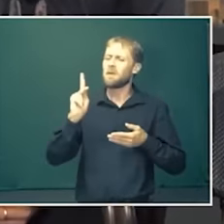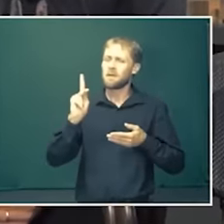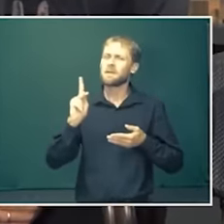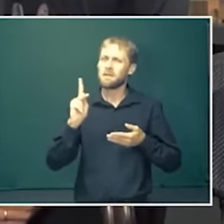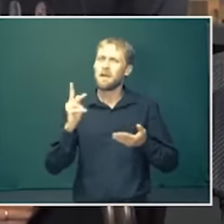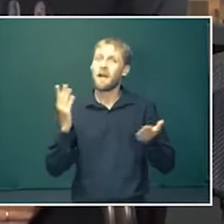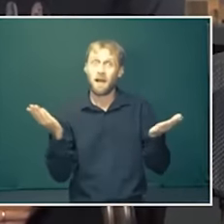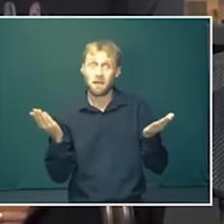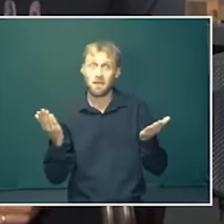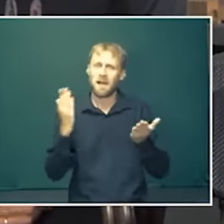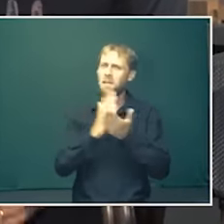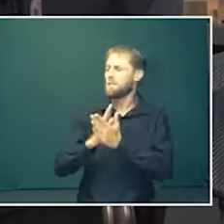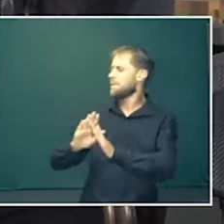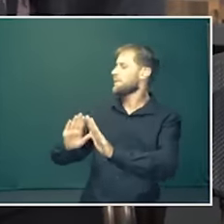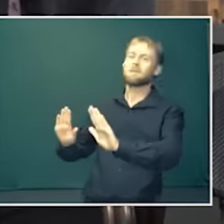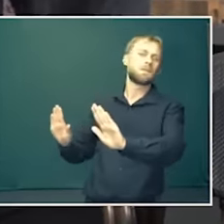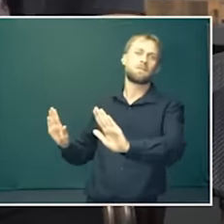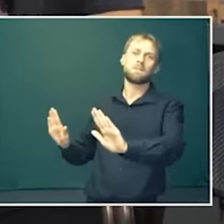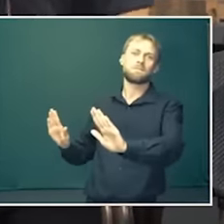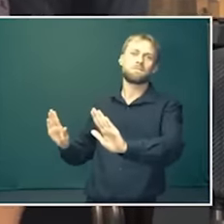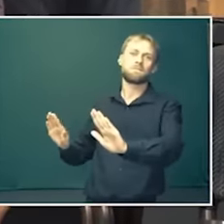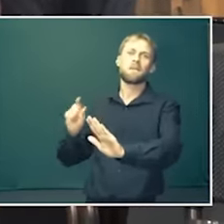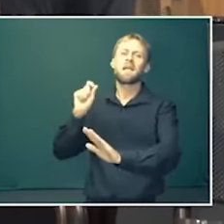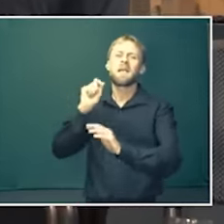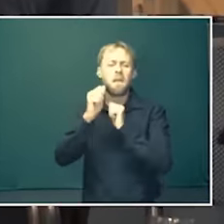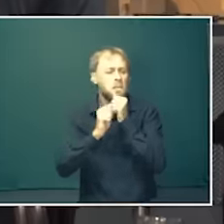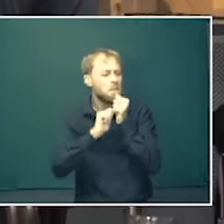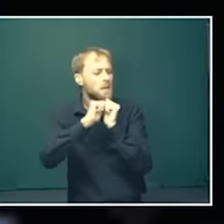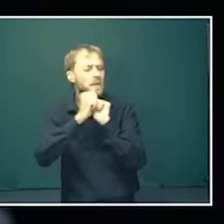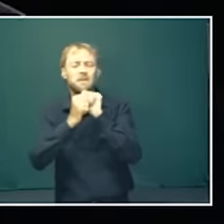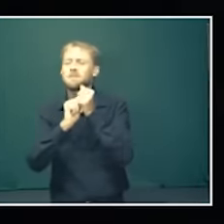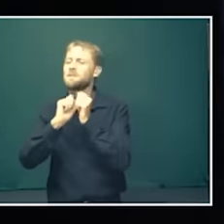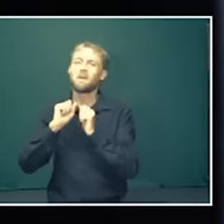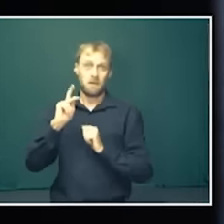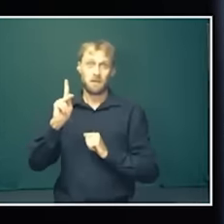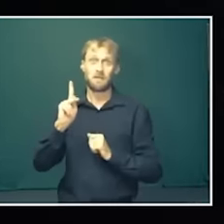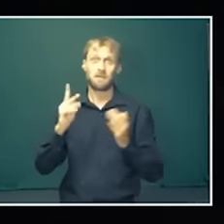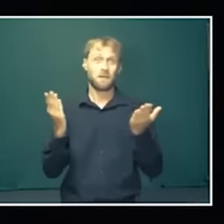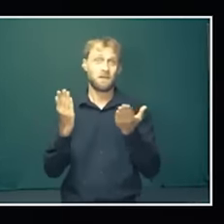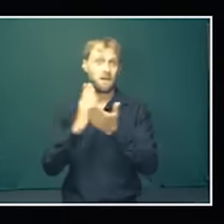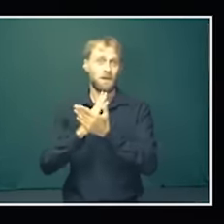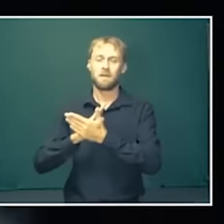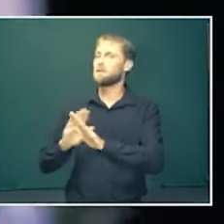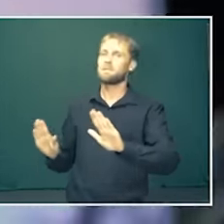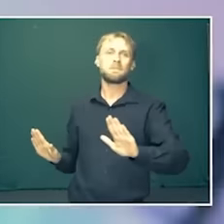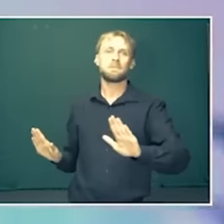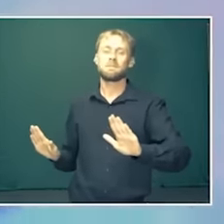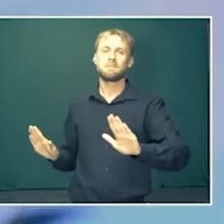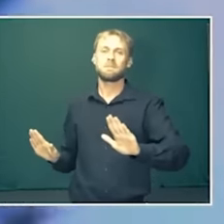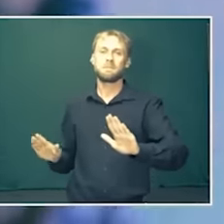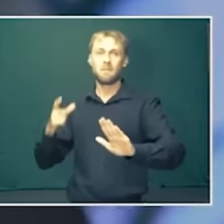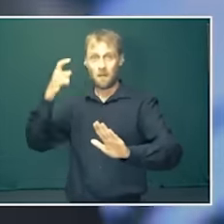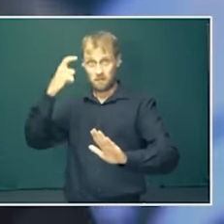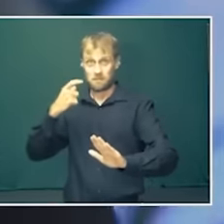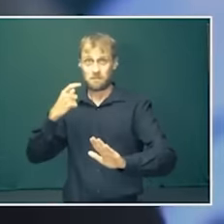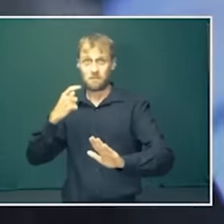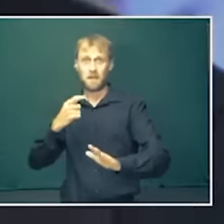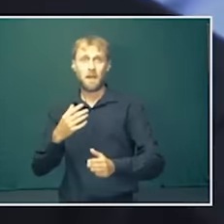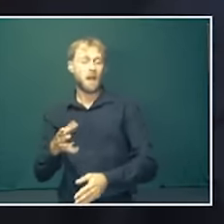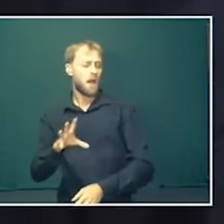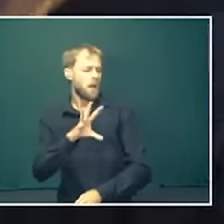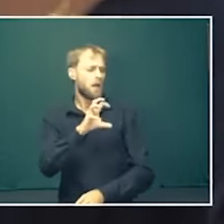pegou, não pega mais. Quem beijou, beijou, beijou, não beija mais. Tem